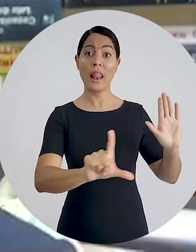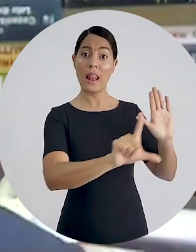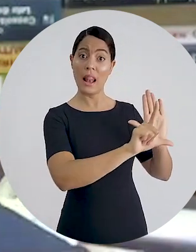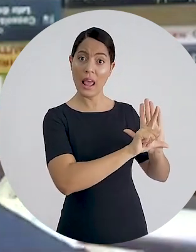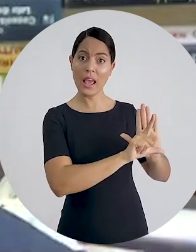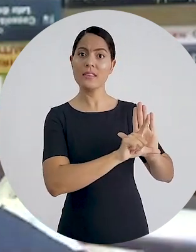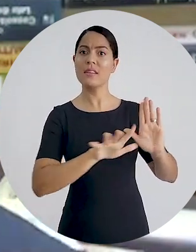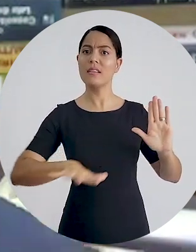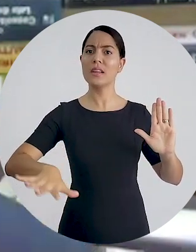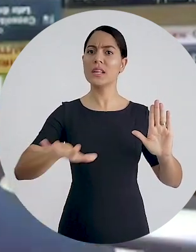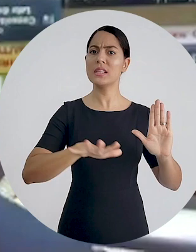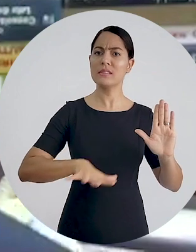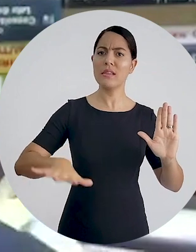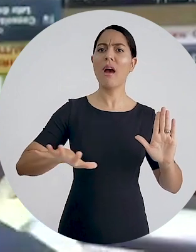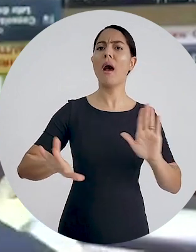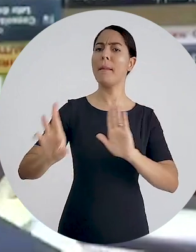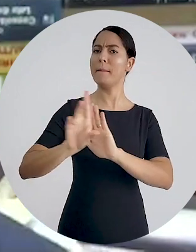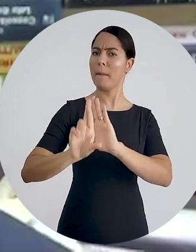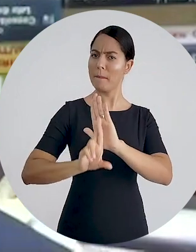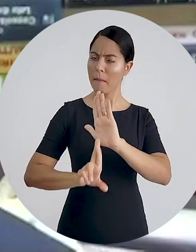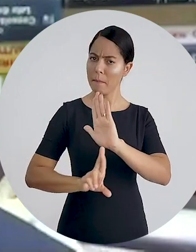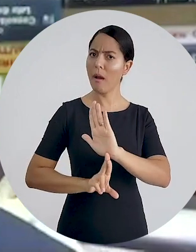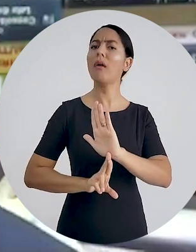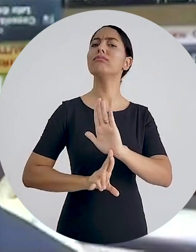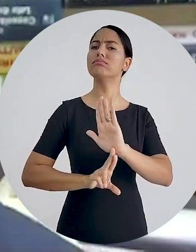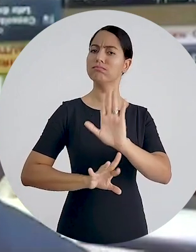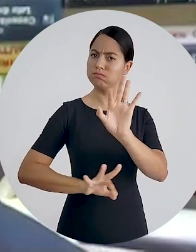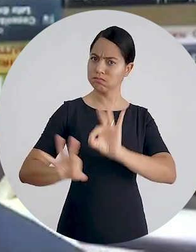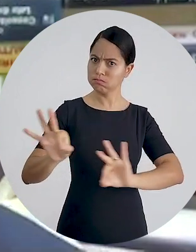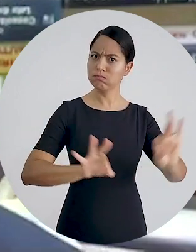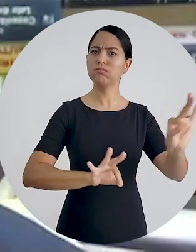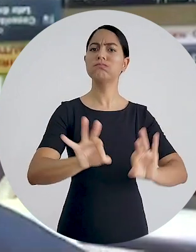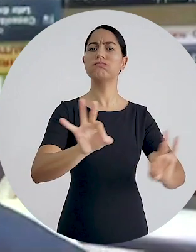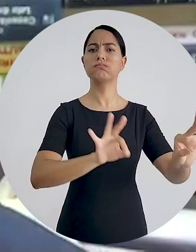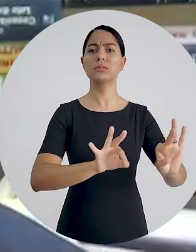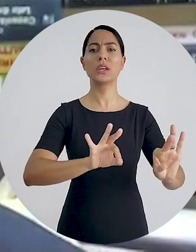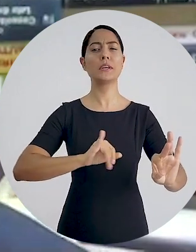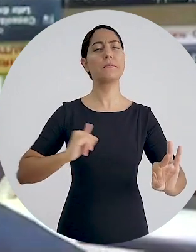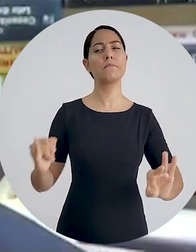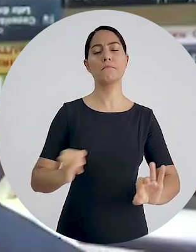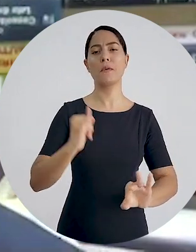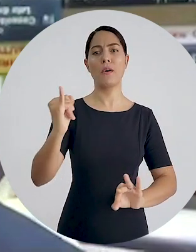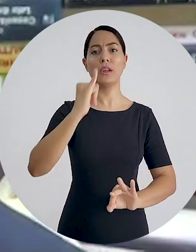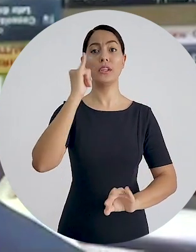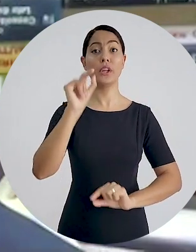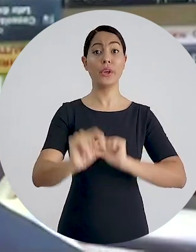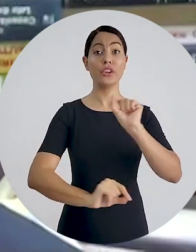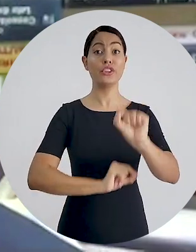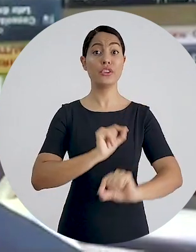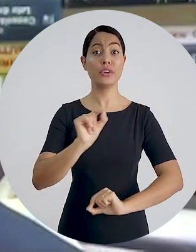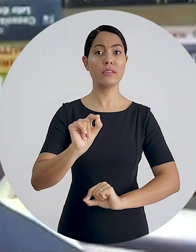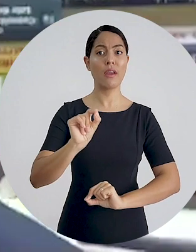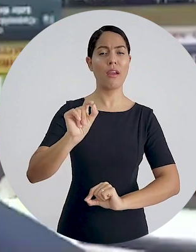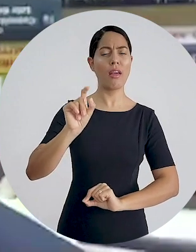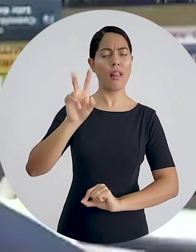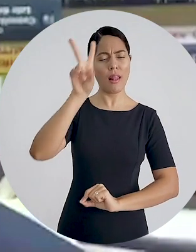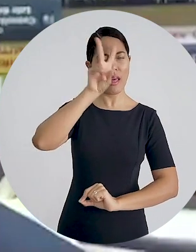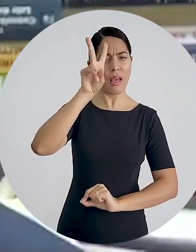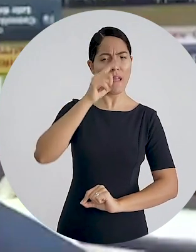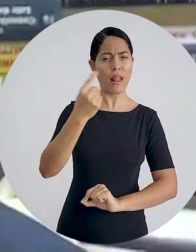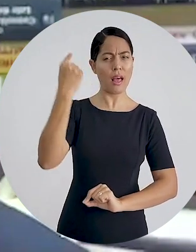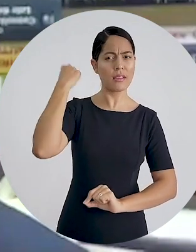tradução do que seja uma república. Aliás, expressão cunhada das grandes contribuições que John Adams,